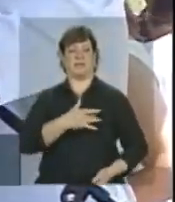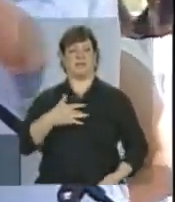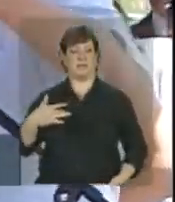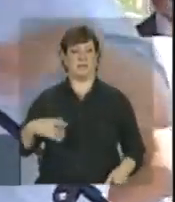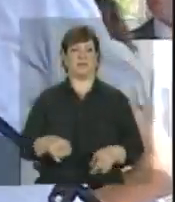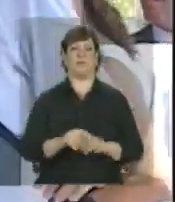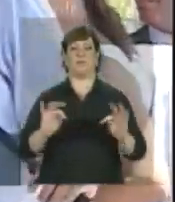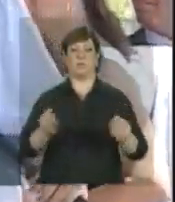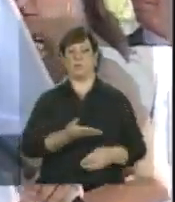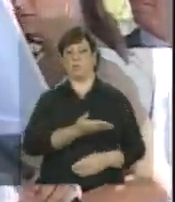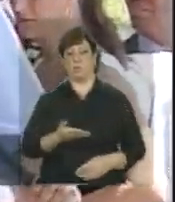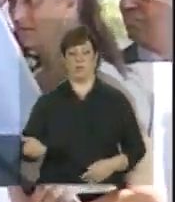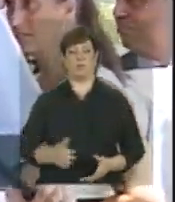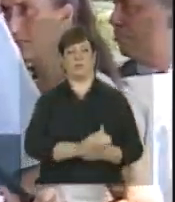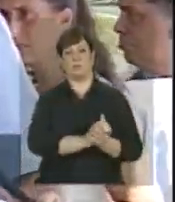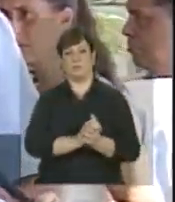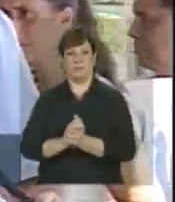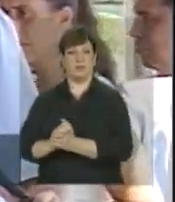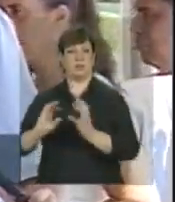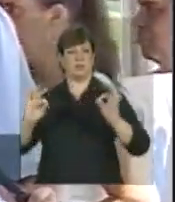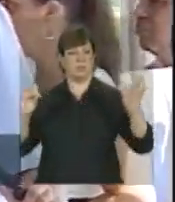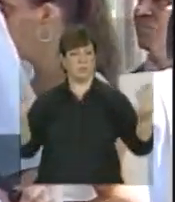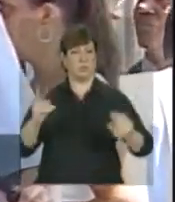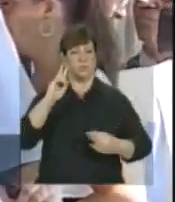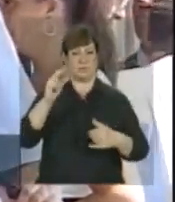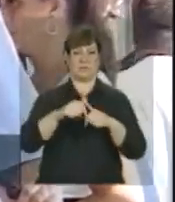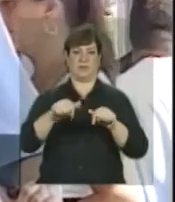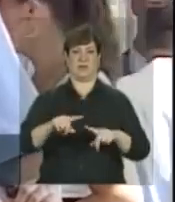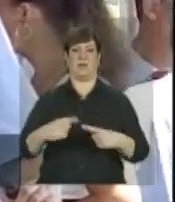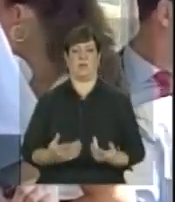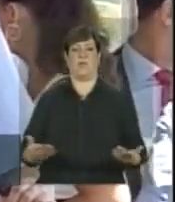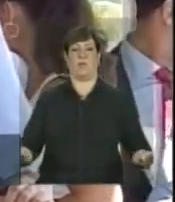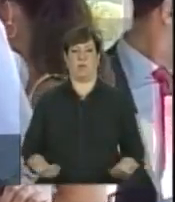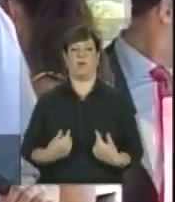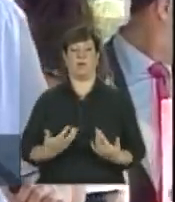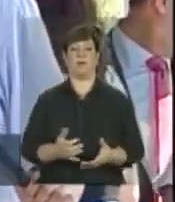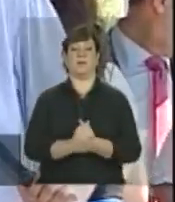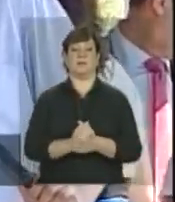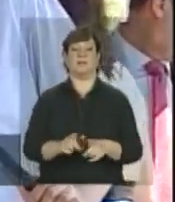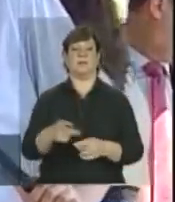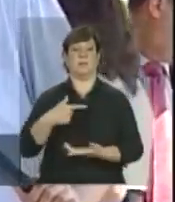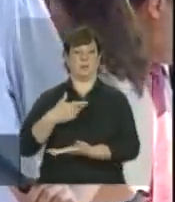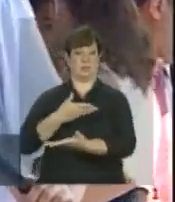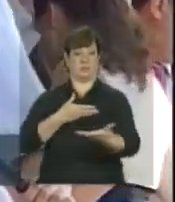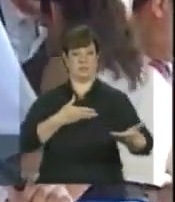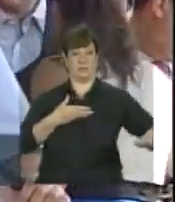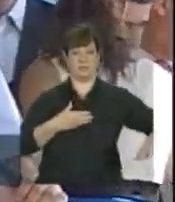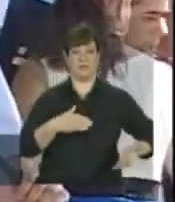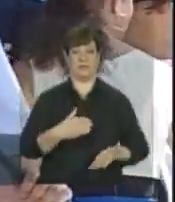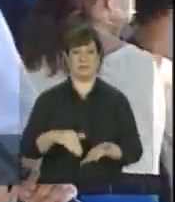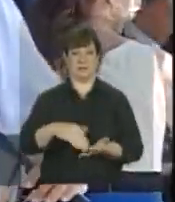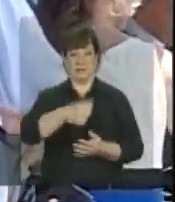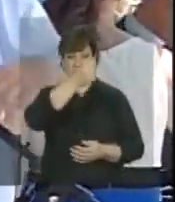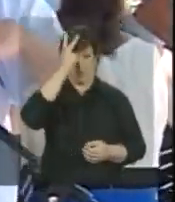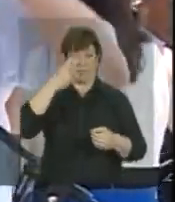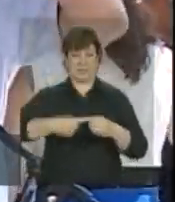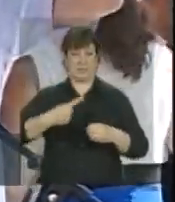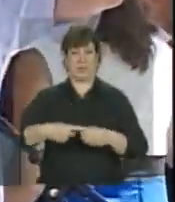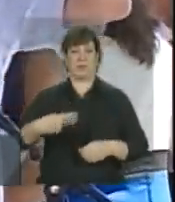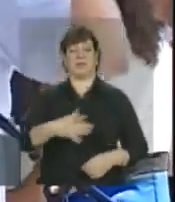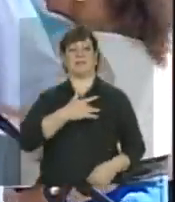quatro, cumprimento todas as autoridades aqui presentes. Queria cumprimentar meus colegas de Secretaria Municipal de